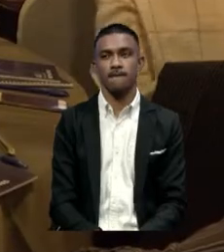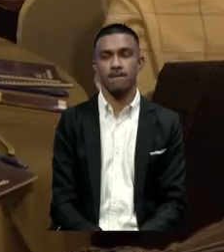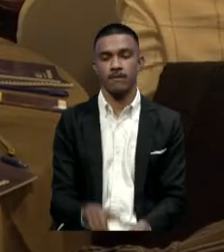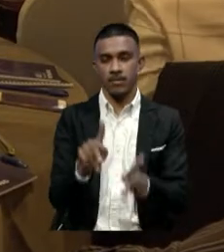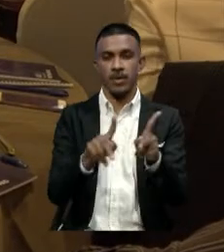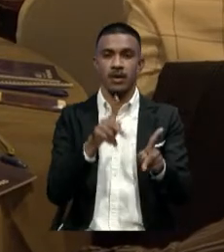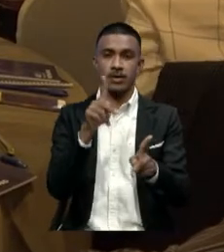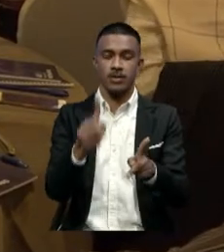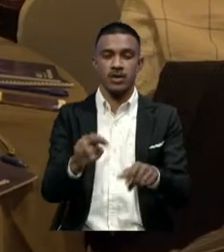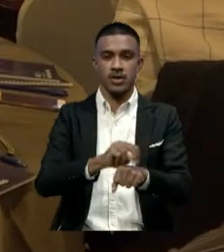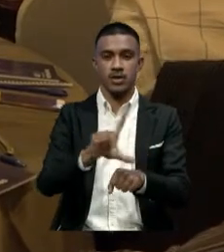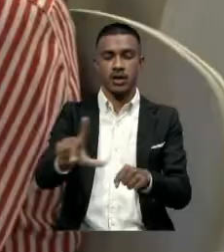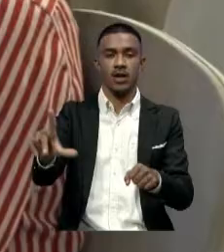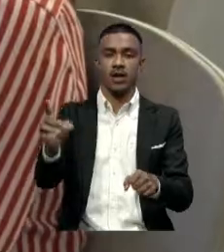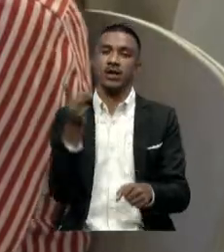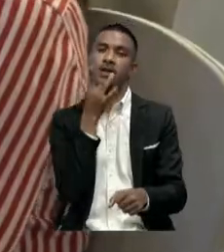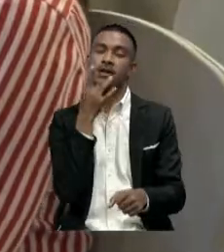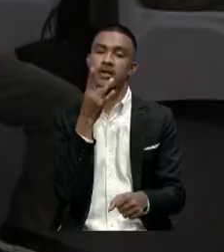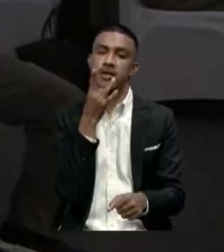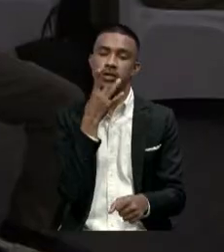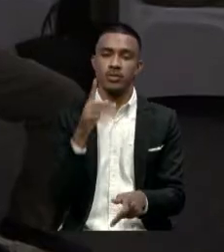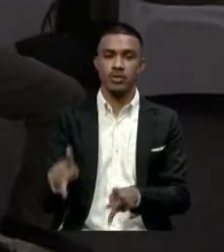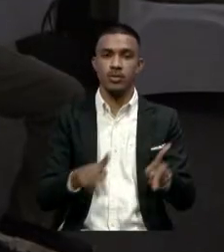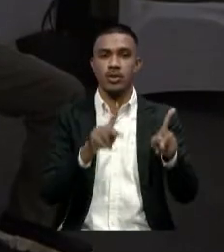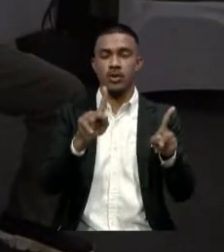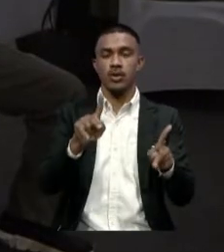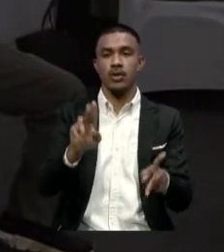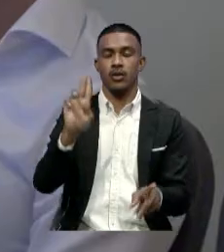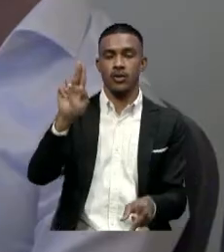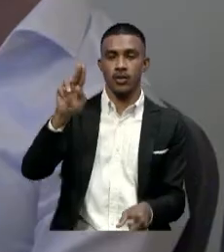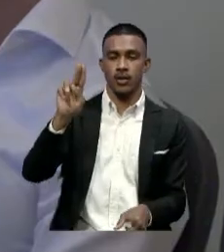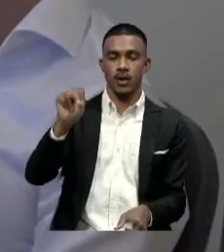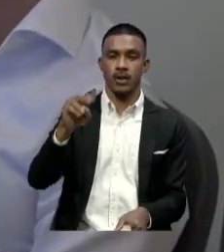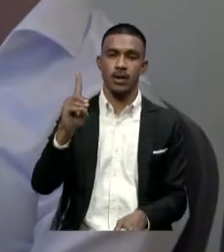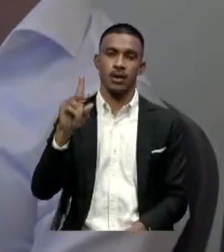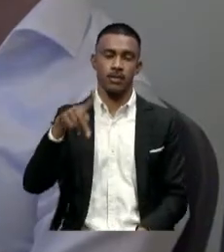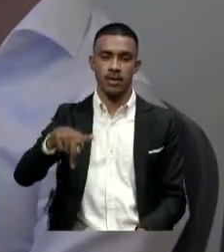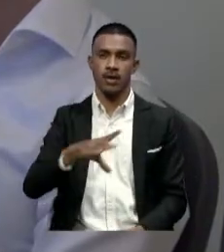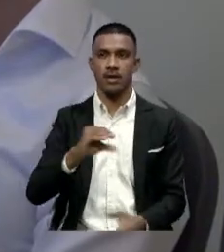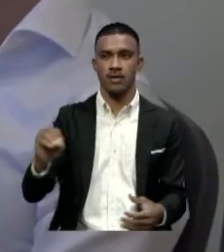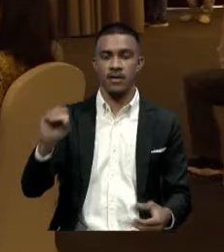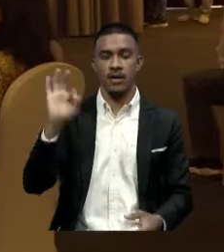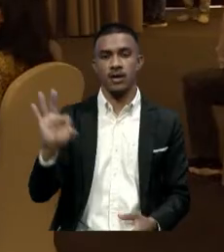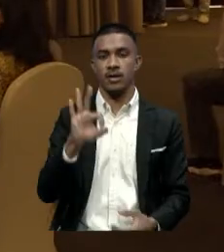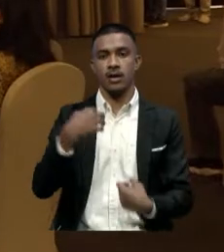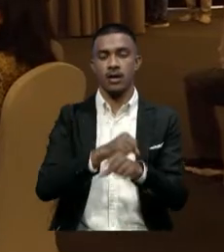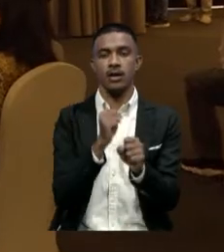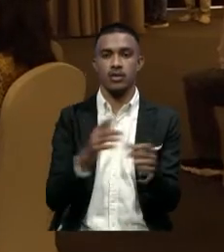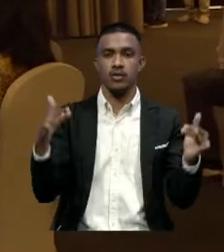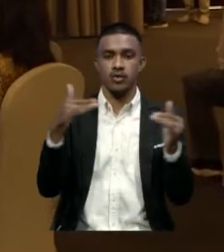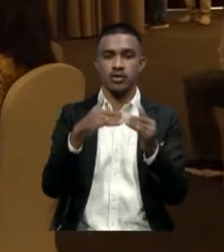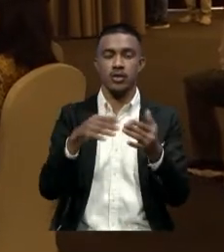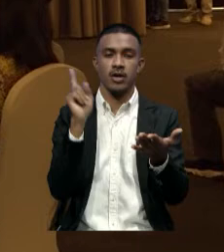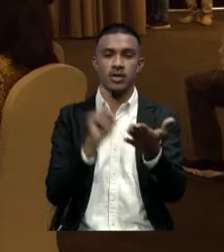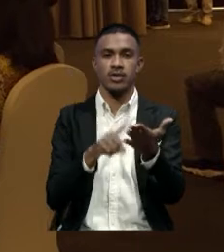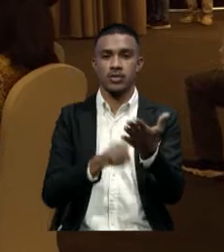Autoridade Nacional de Eletricidade e Instituto Público, o United Nations Development Program, quinta semana, né, realiza workshop onde